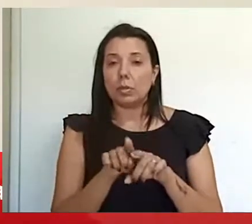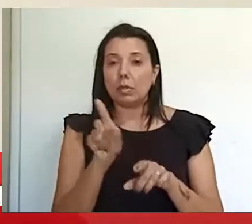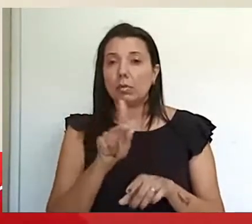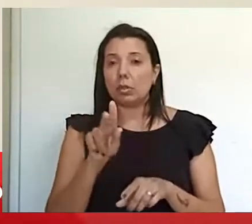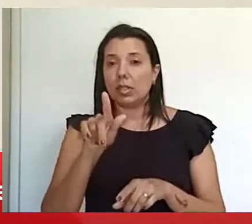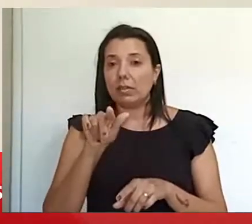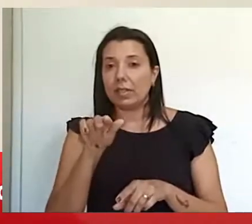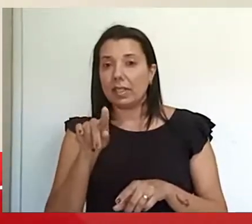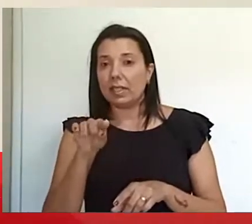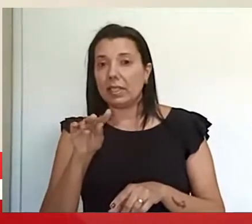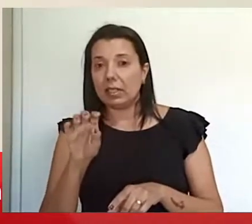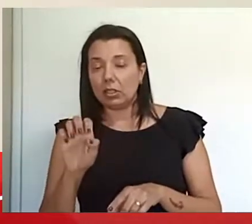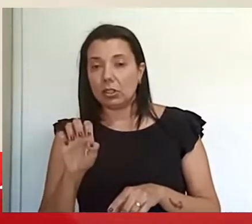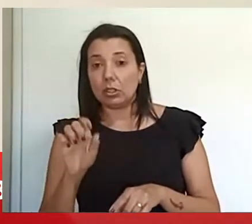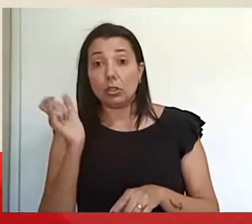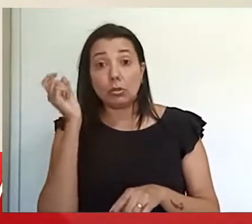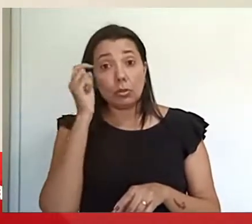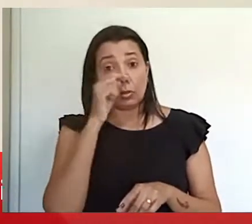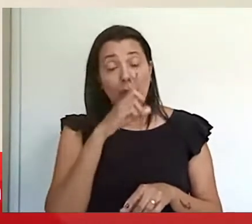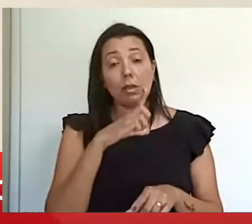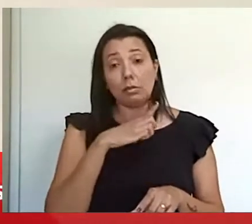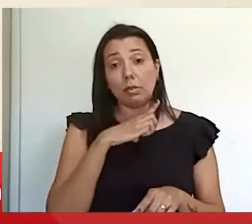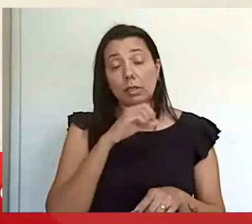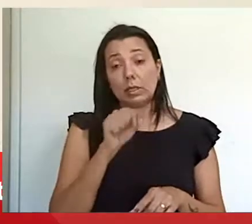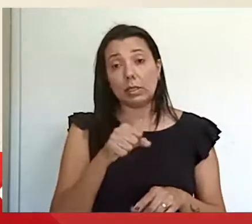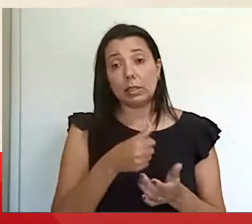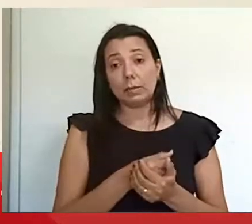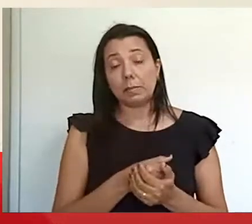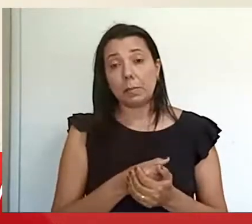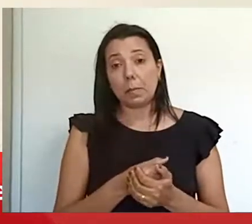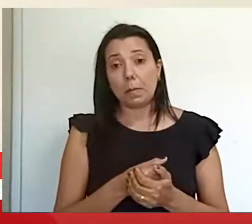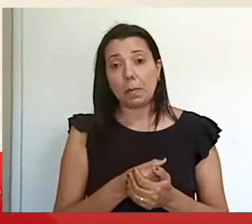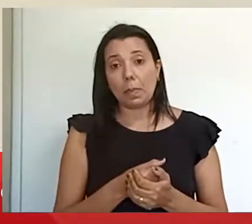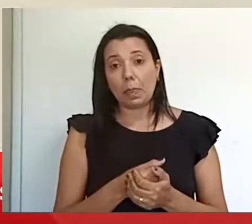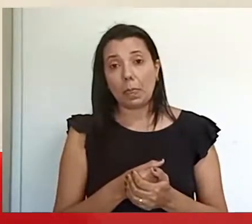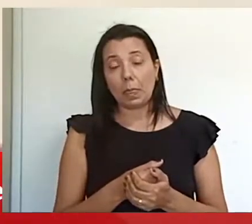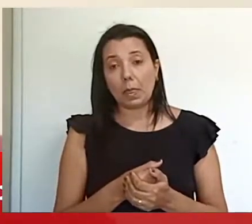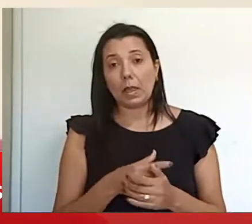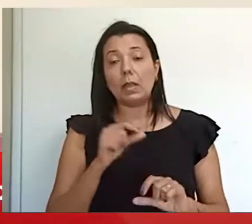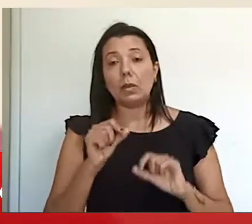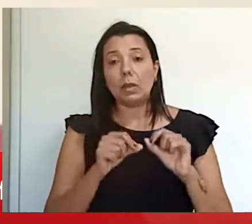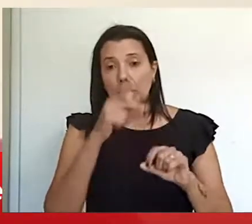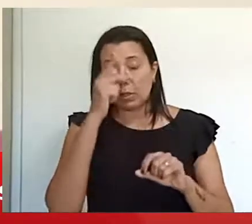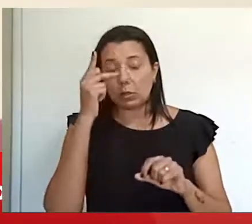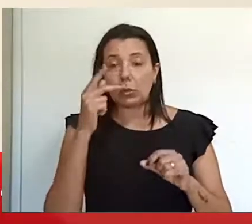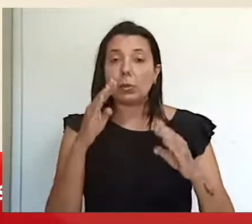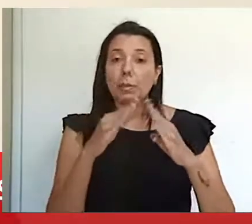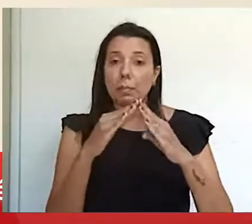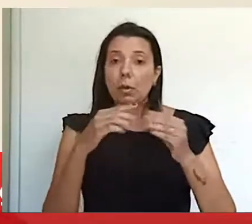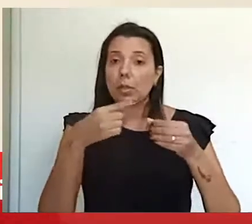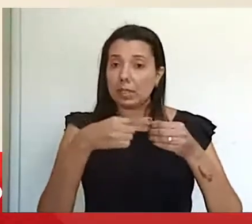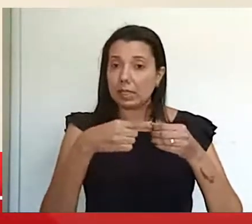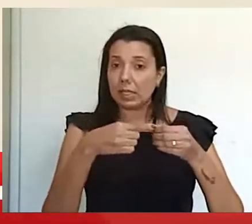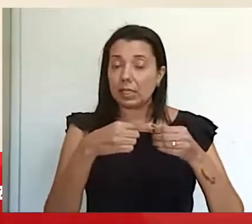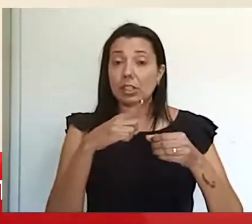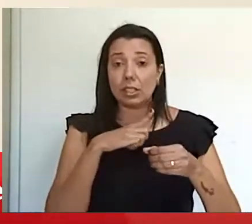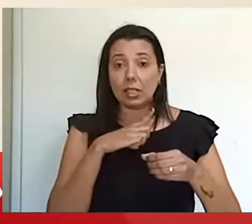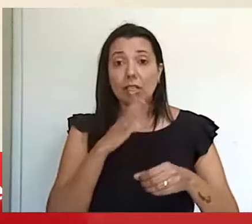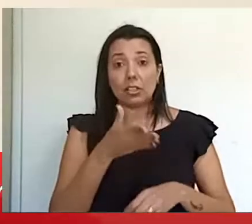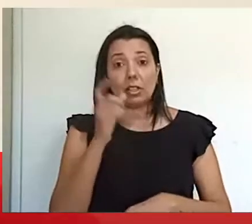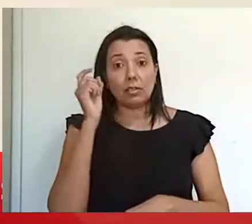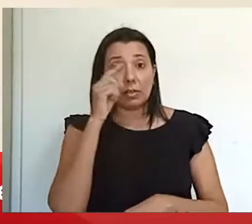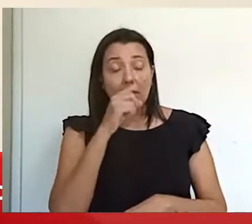das dificuldades. E eles até enfatizam. E para quem mora na cidade com grande dificuldade, né, como um exemplo